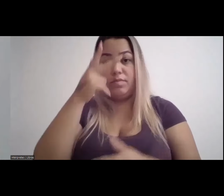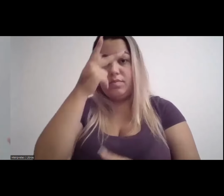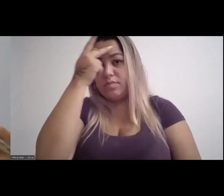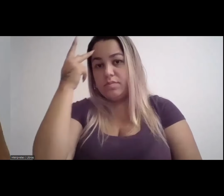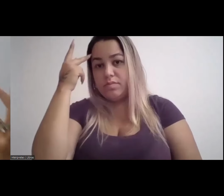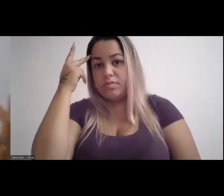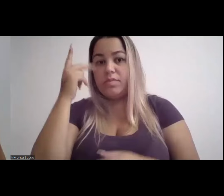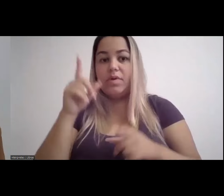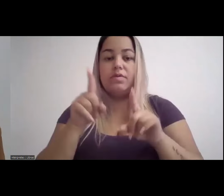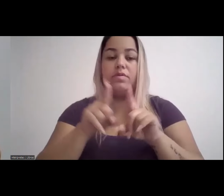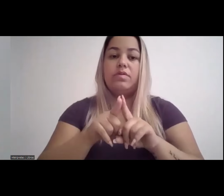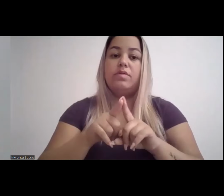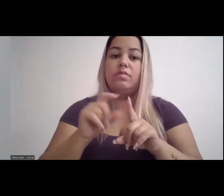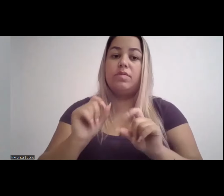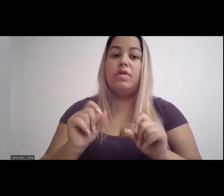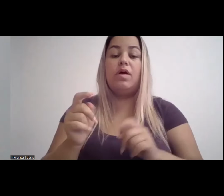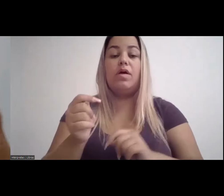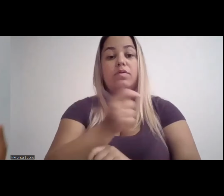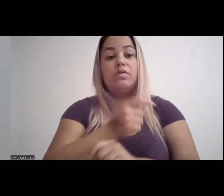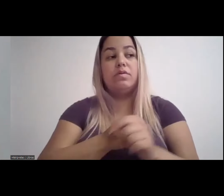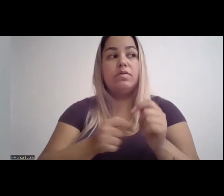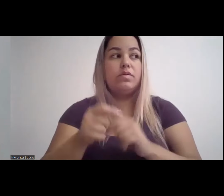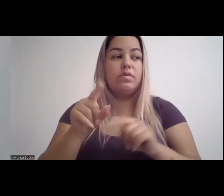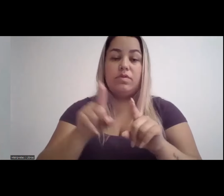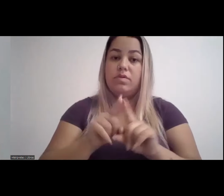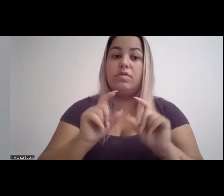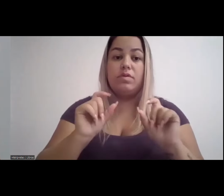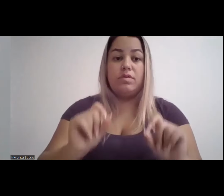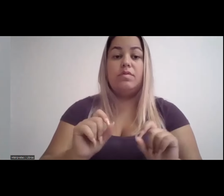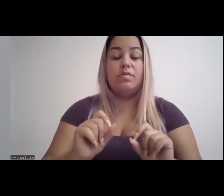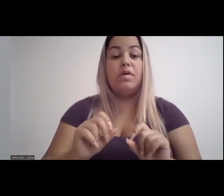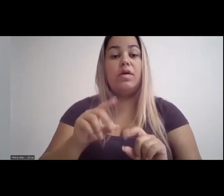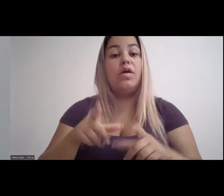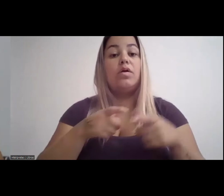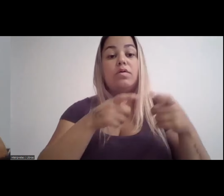são atores da economia criativa, que são empreendedores locais, sejam